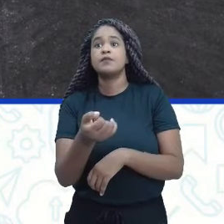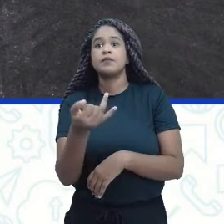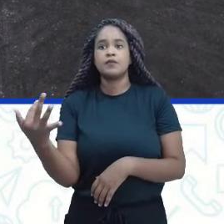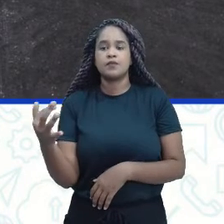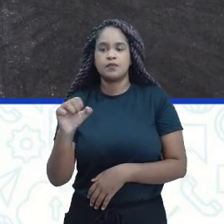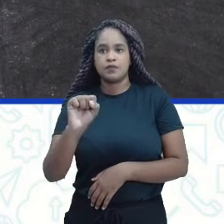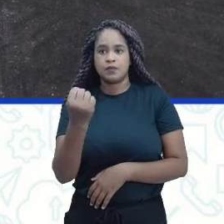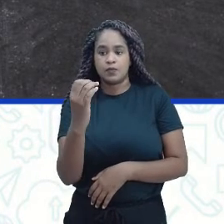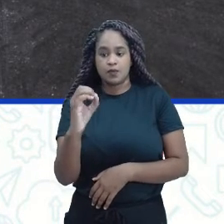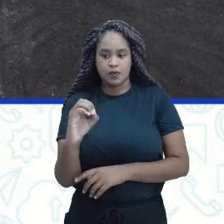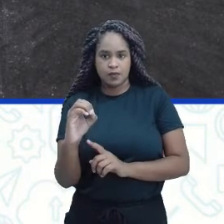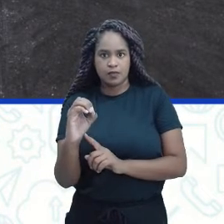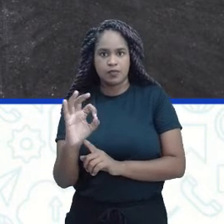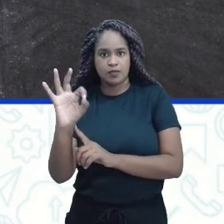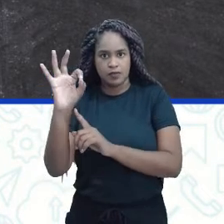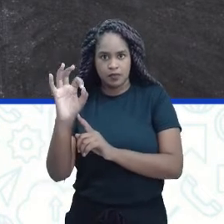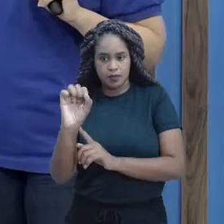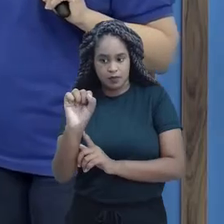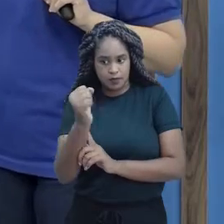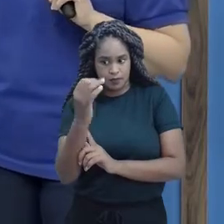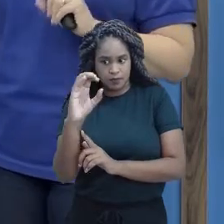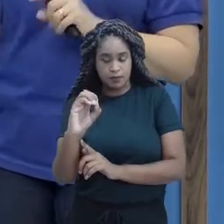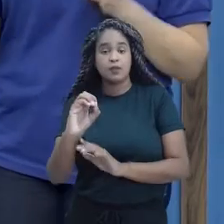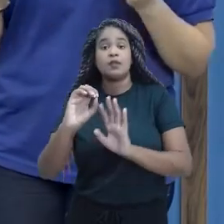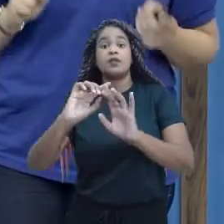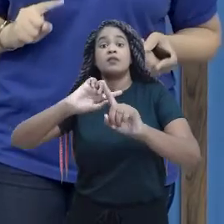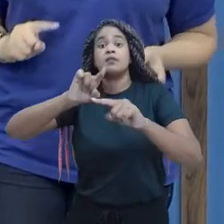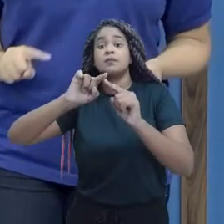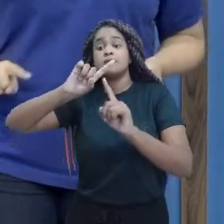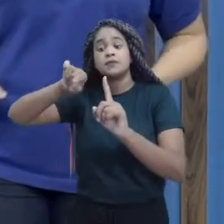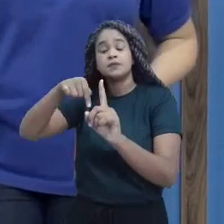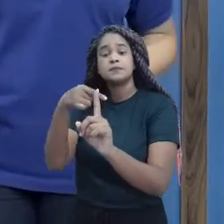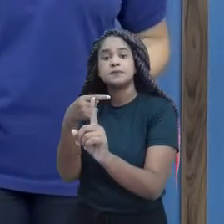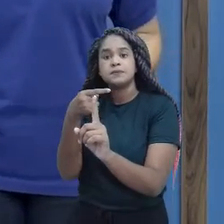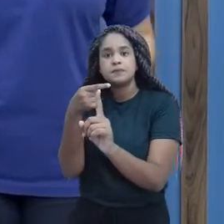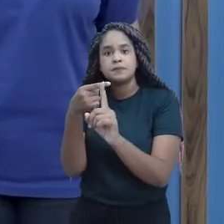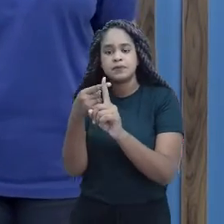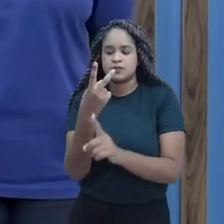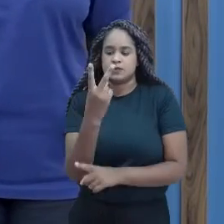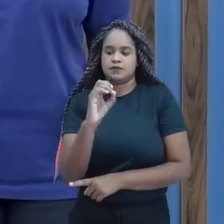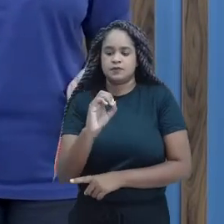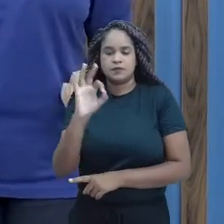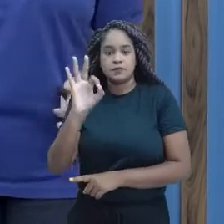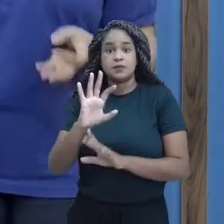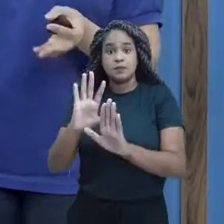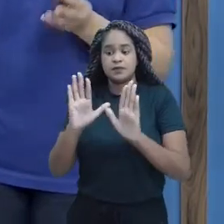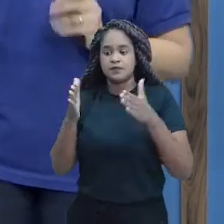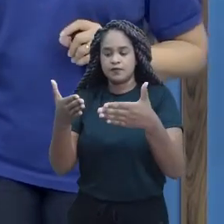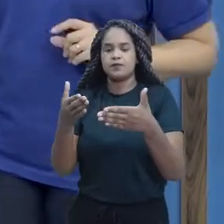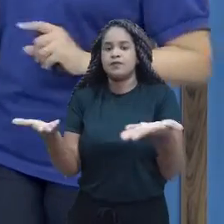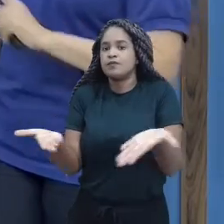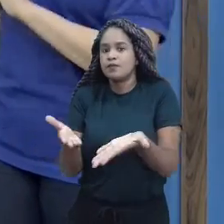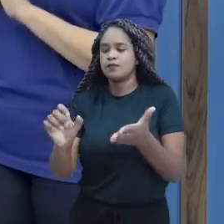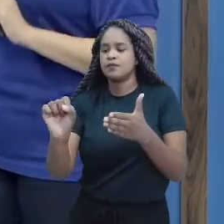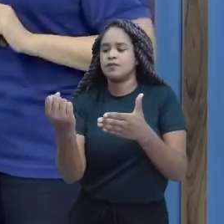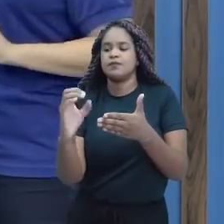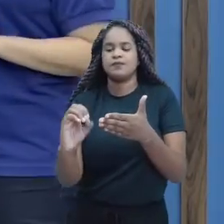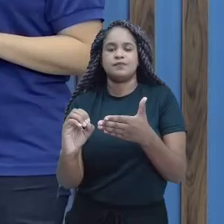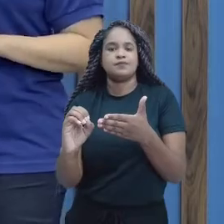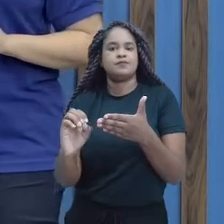Depois a gente calculou o acréscimo de 20% em cima do valor de R$80. E aí a gente